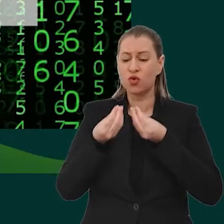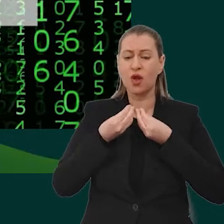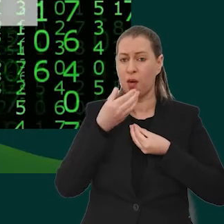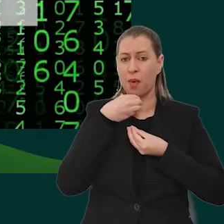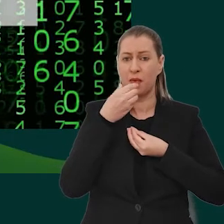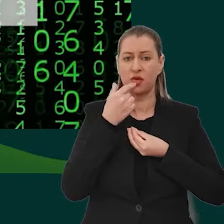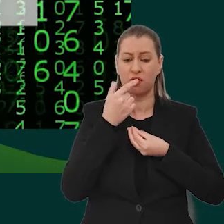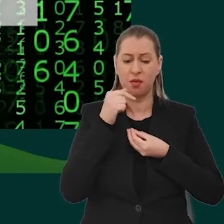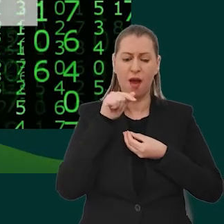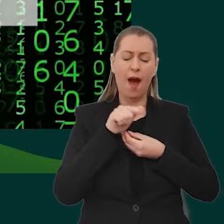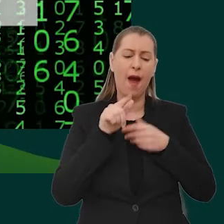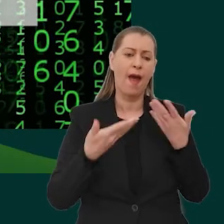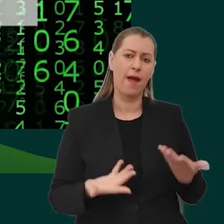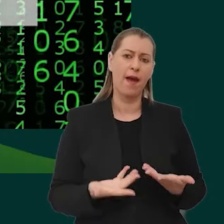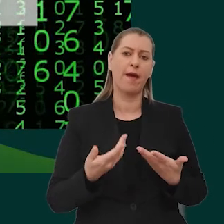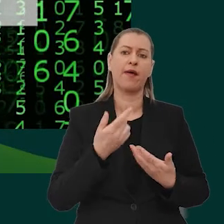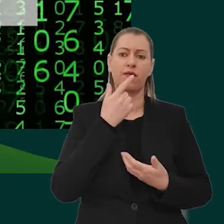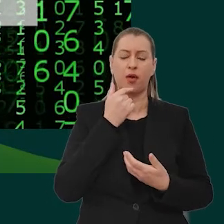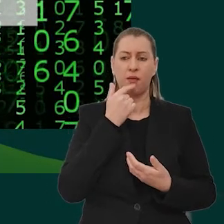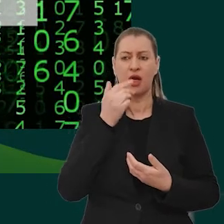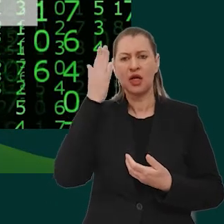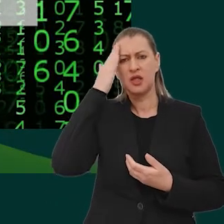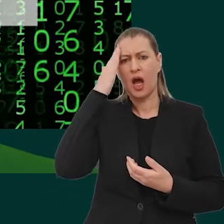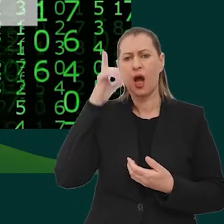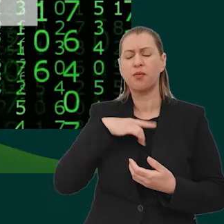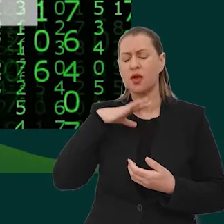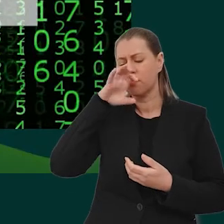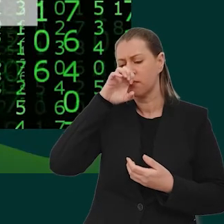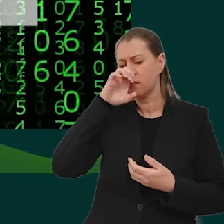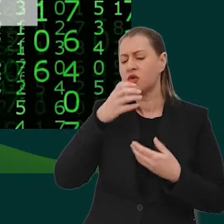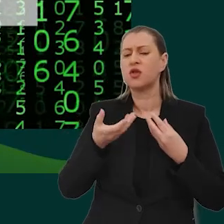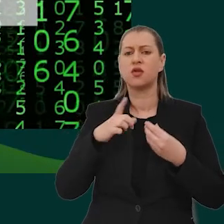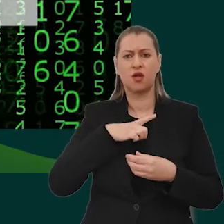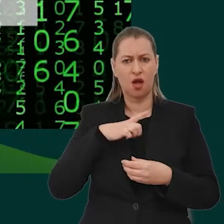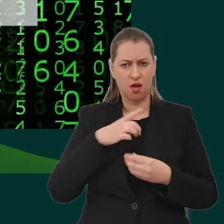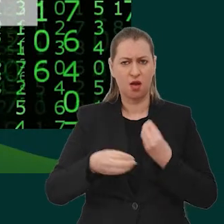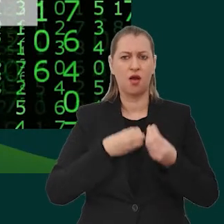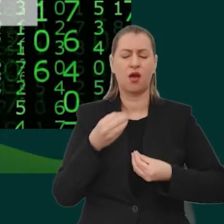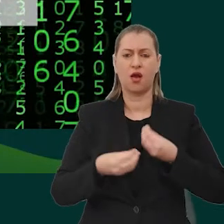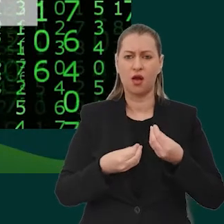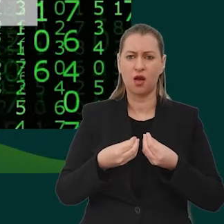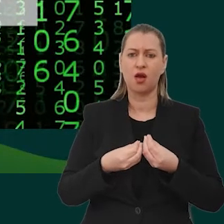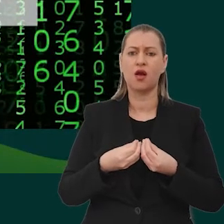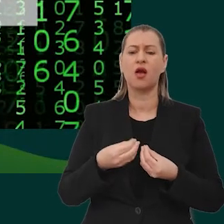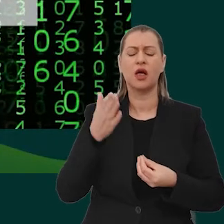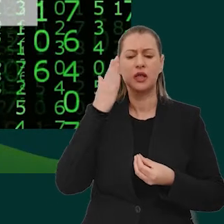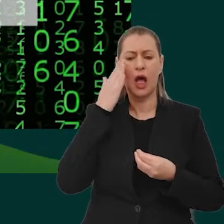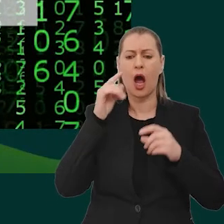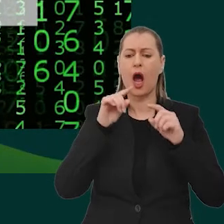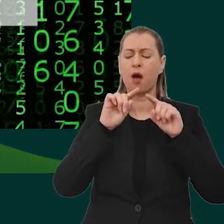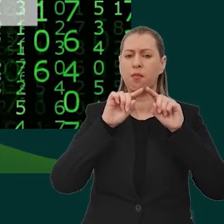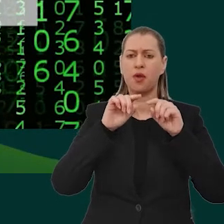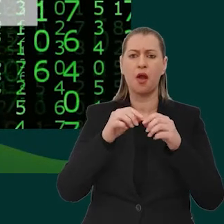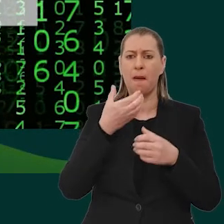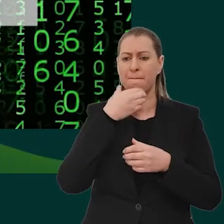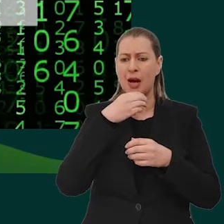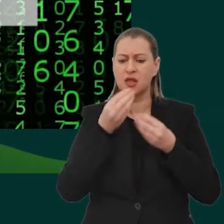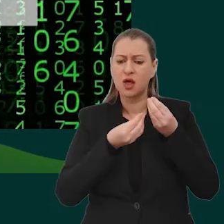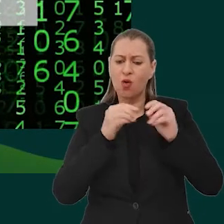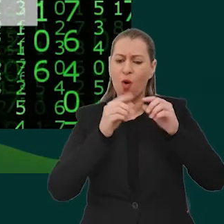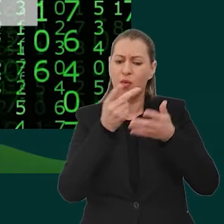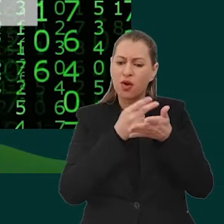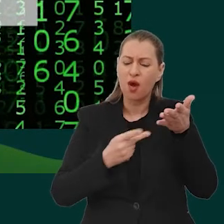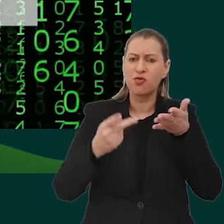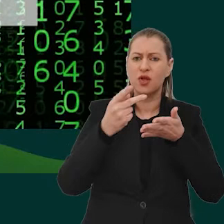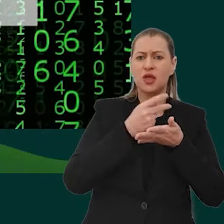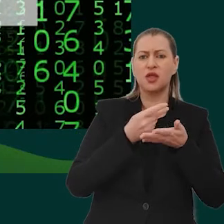diz, isso aqui é vermelho. E a gente sabe que ela tem um cheiro, um aroma, a gente sabe que ela tem um peso, a gente sabe que ela tem um tamanho. E todas essas